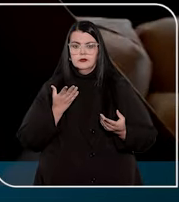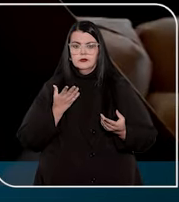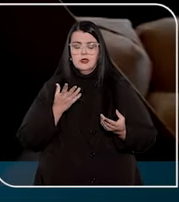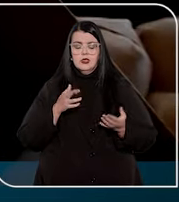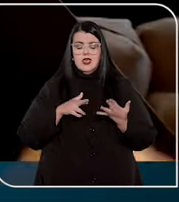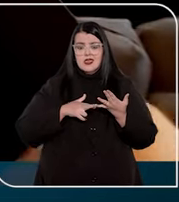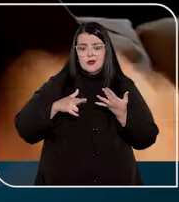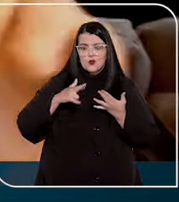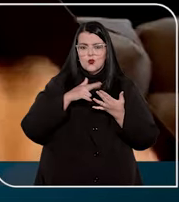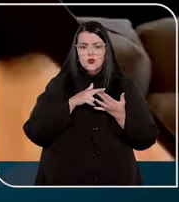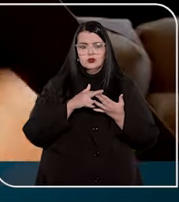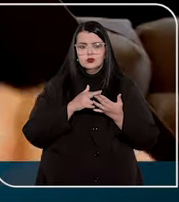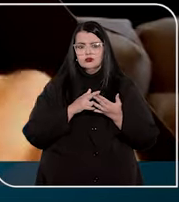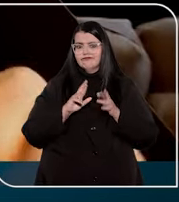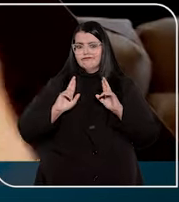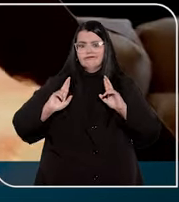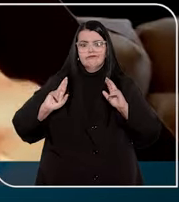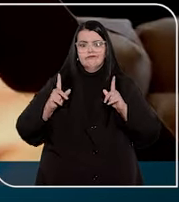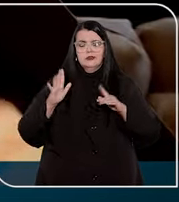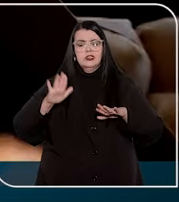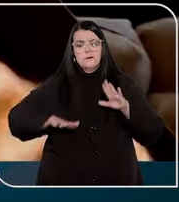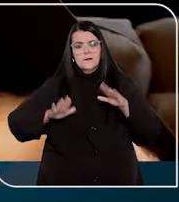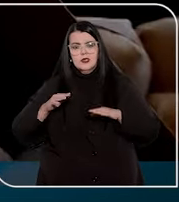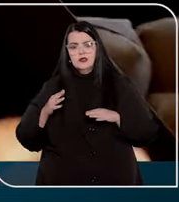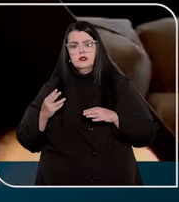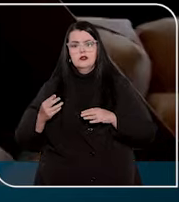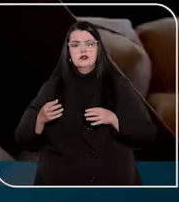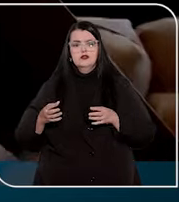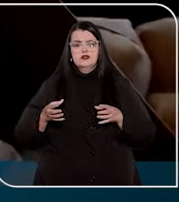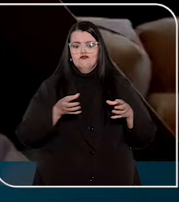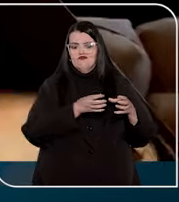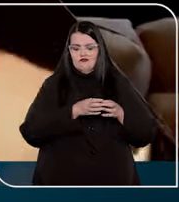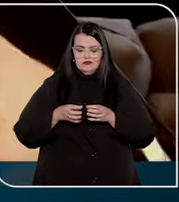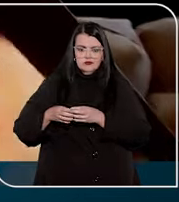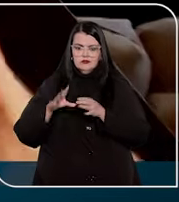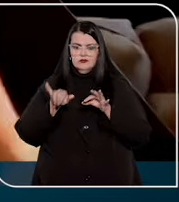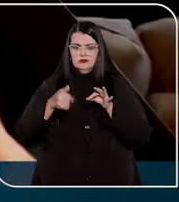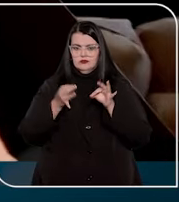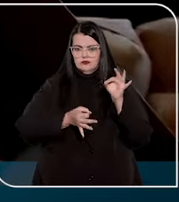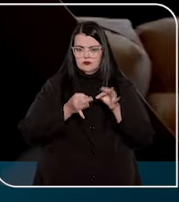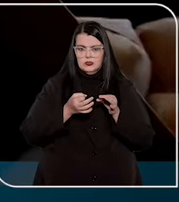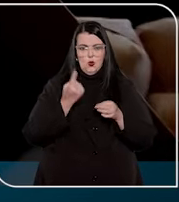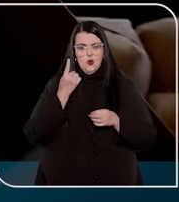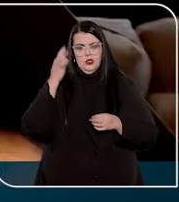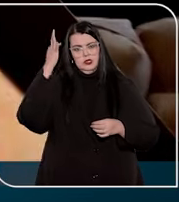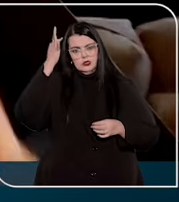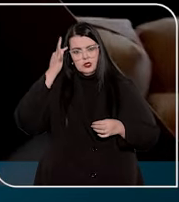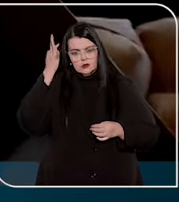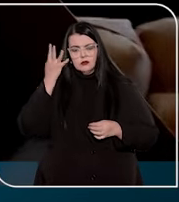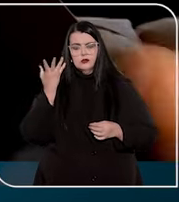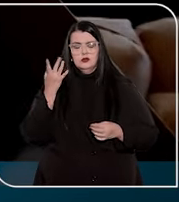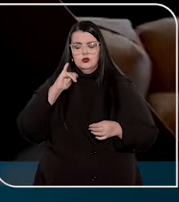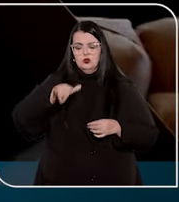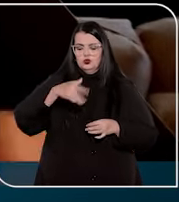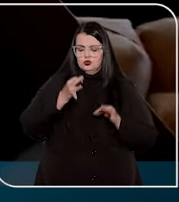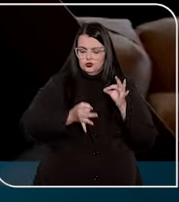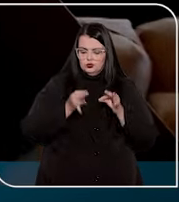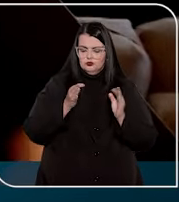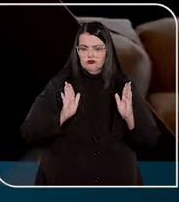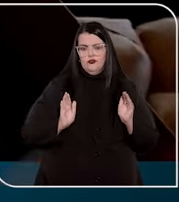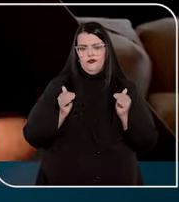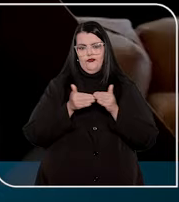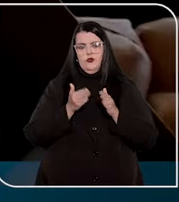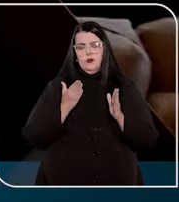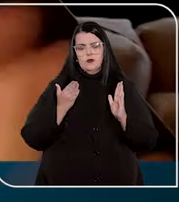raro. Só quando duas turmas falam, fixam uma tese jurídica sobre uma mesma questão de